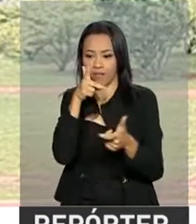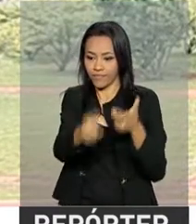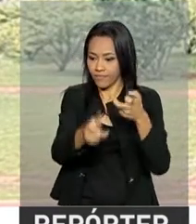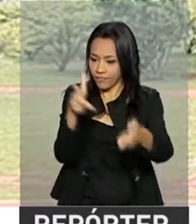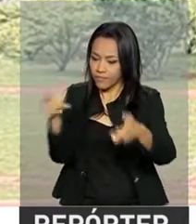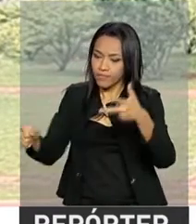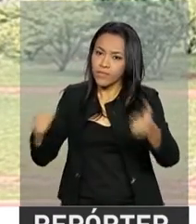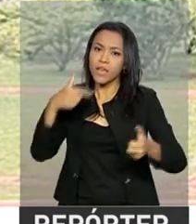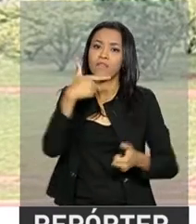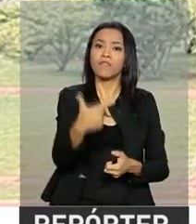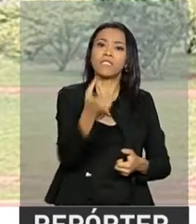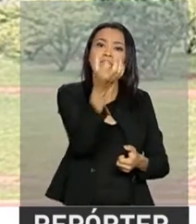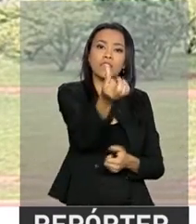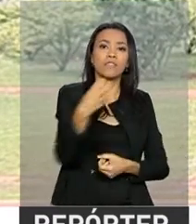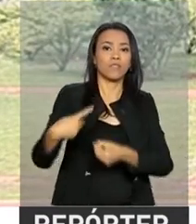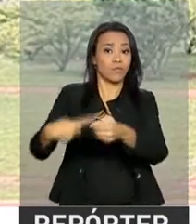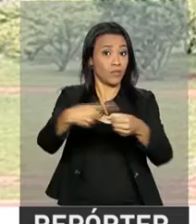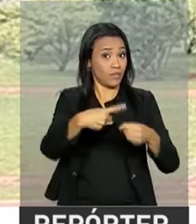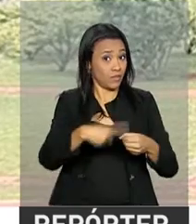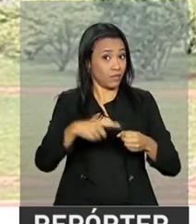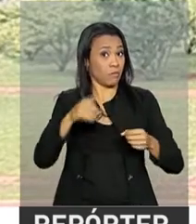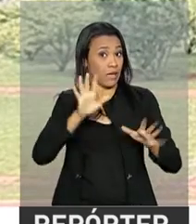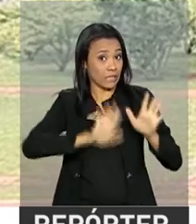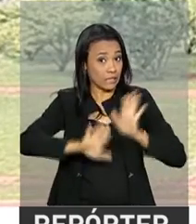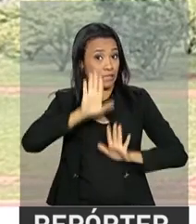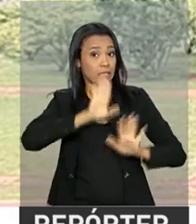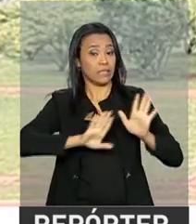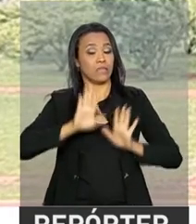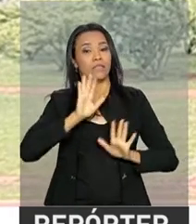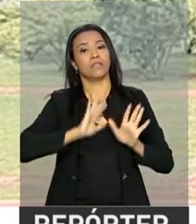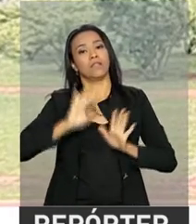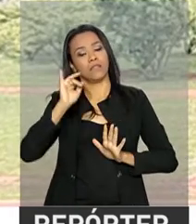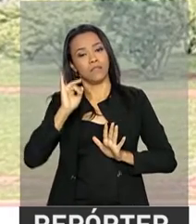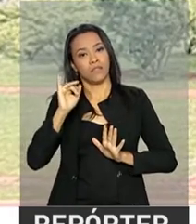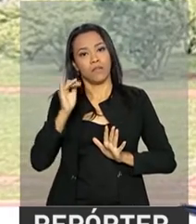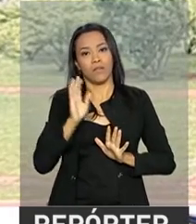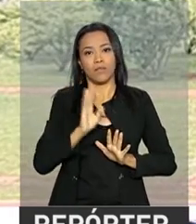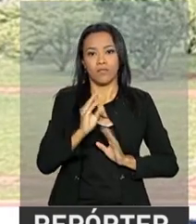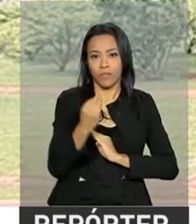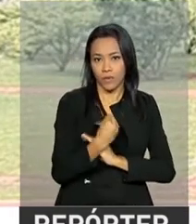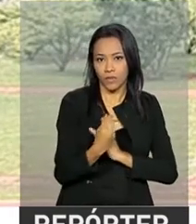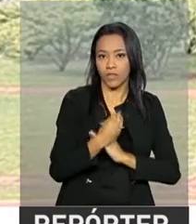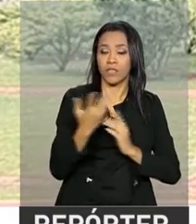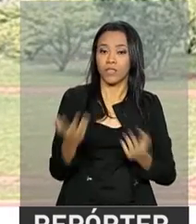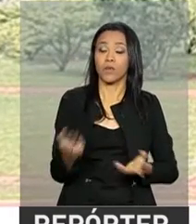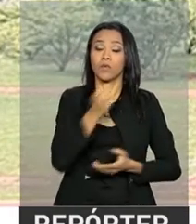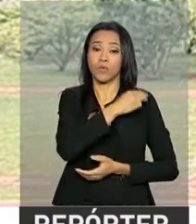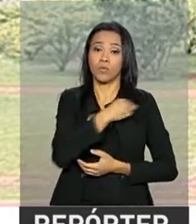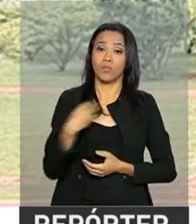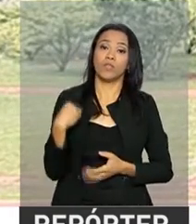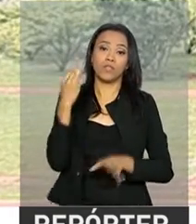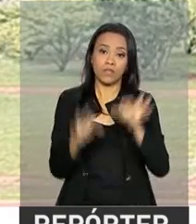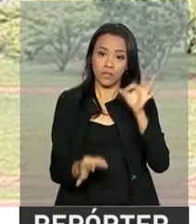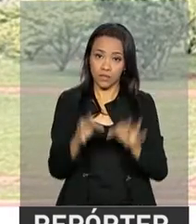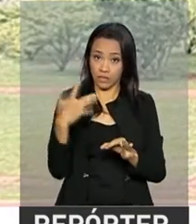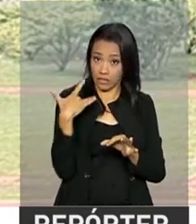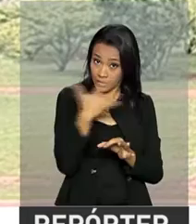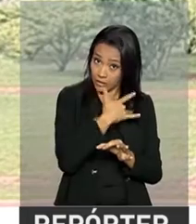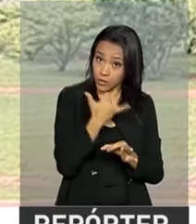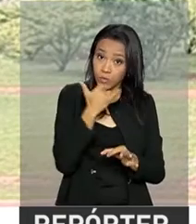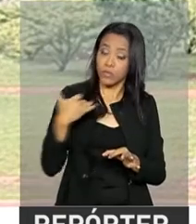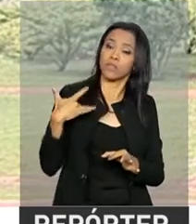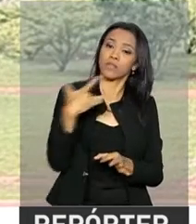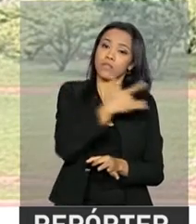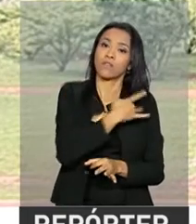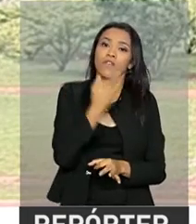26 municípios como medida de prevenção. O ministro da Saúde, Ricardo Barros, disse que a situação está sob controle